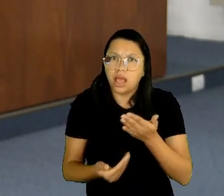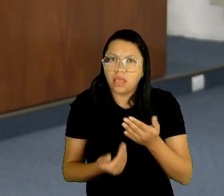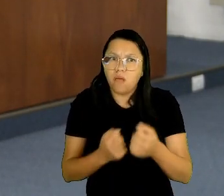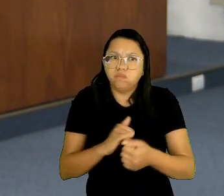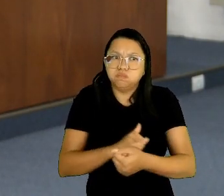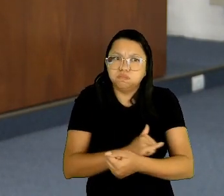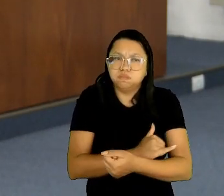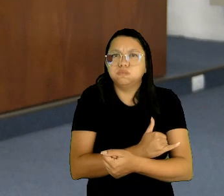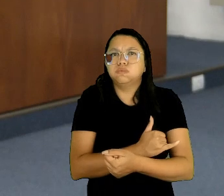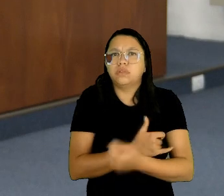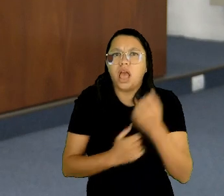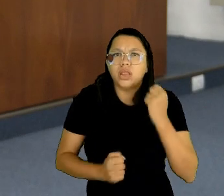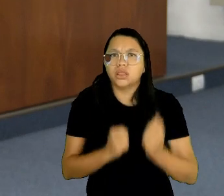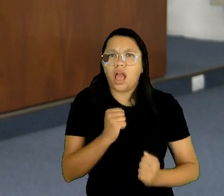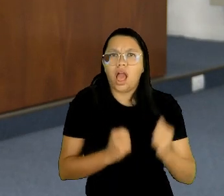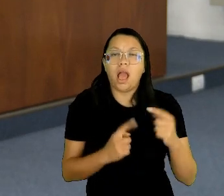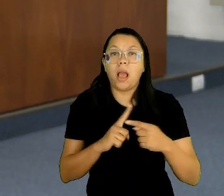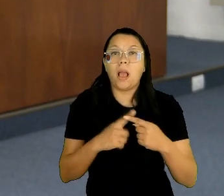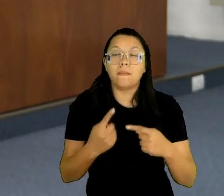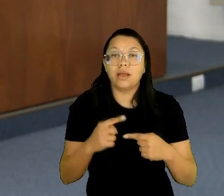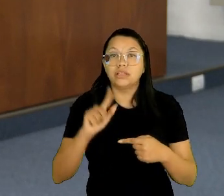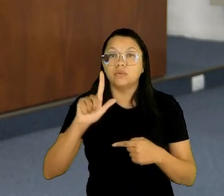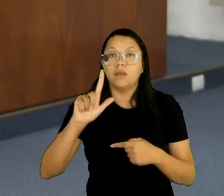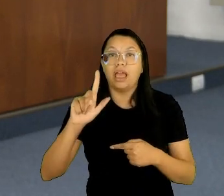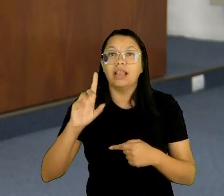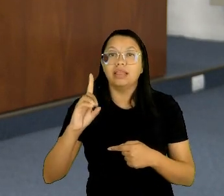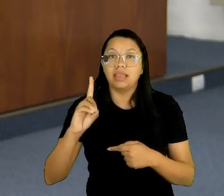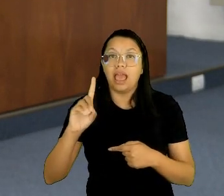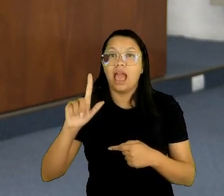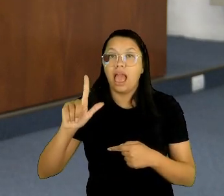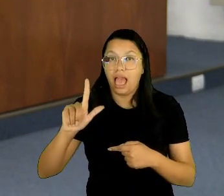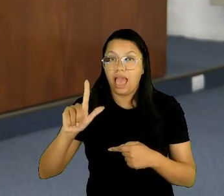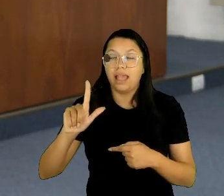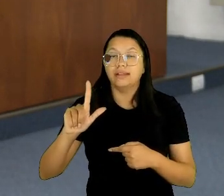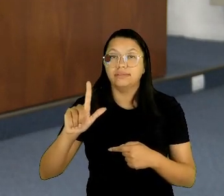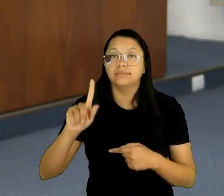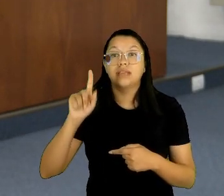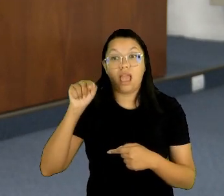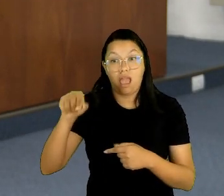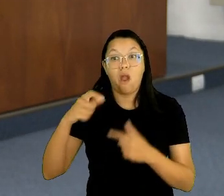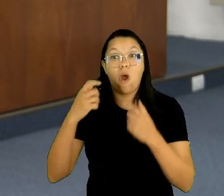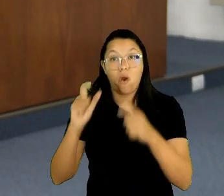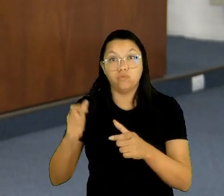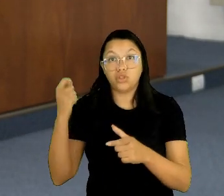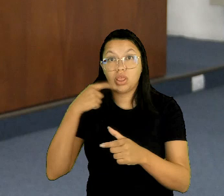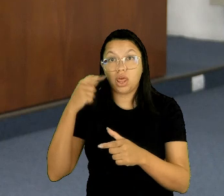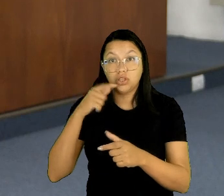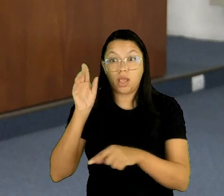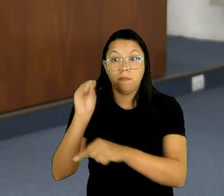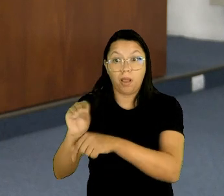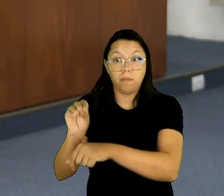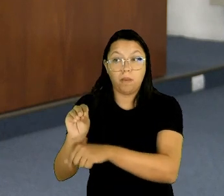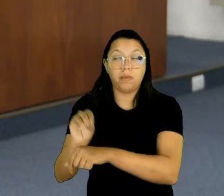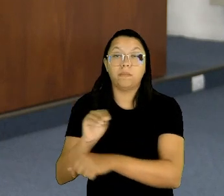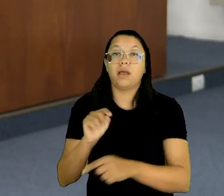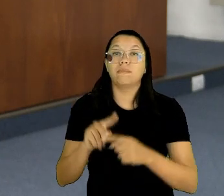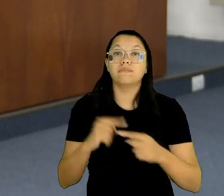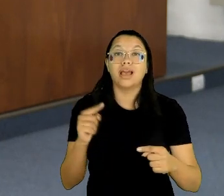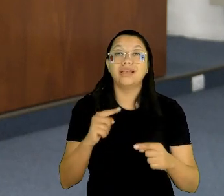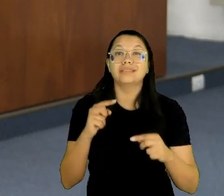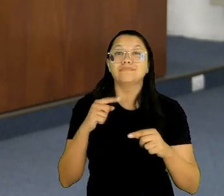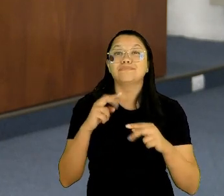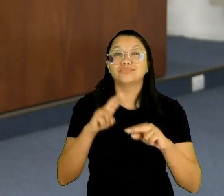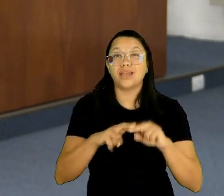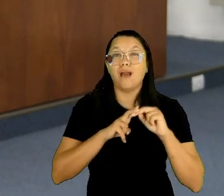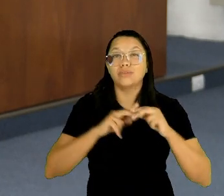perdendo peso, estou fazendo atividade física, o meu colesterol ruim, em especial o LDL, que é onde a estatina age, né, o colesterol ruim, continua alto.